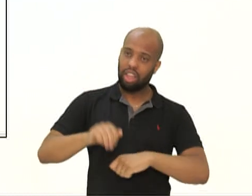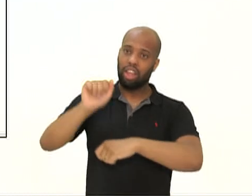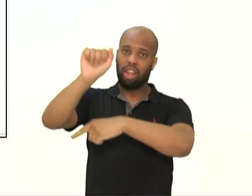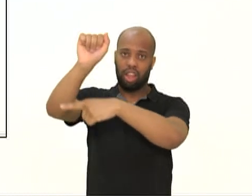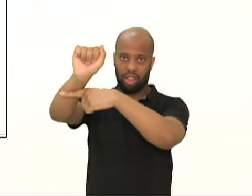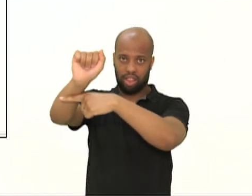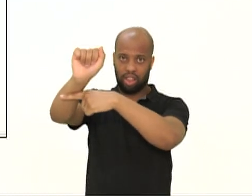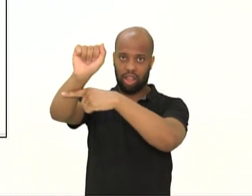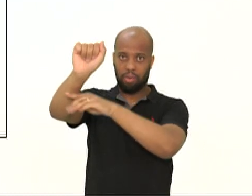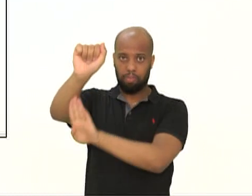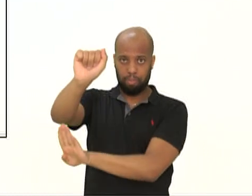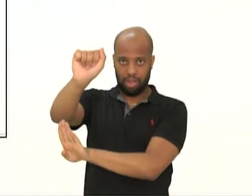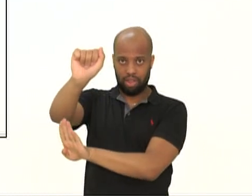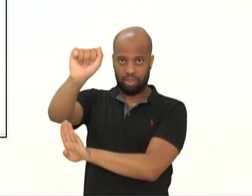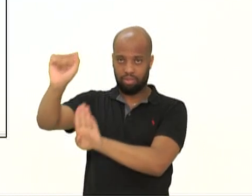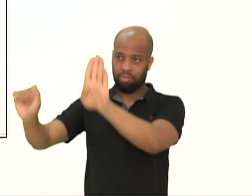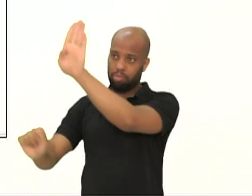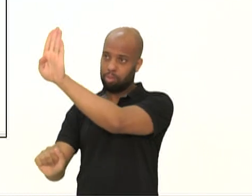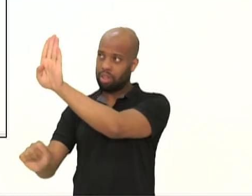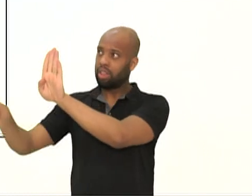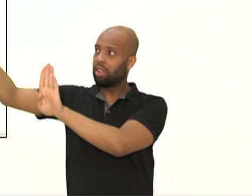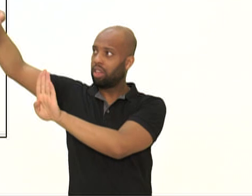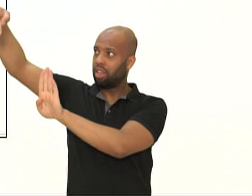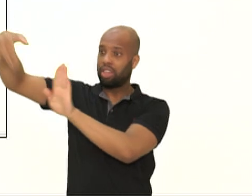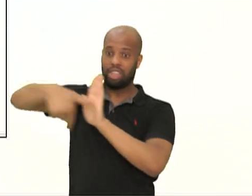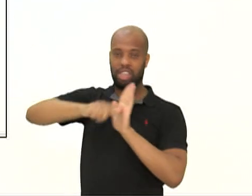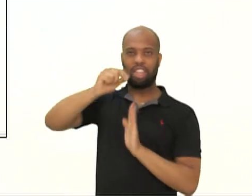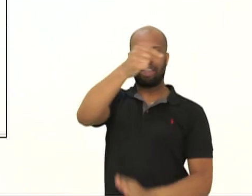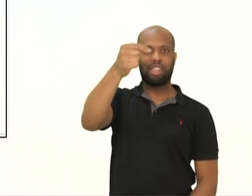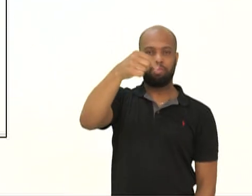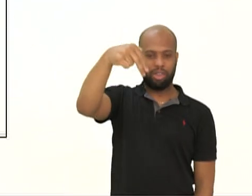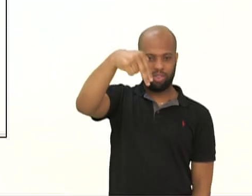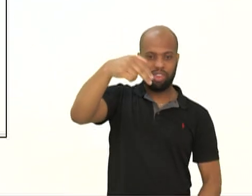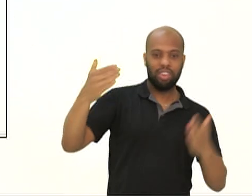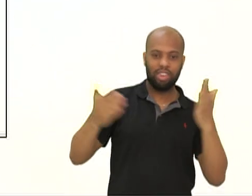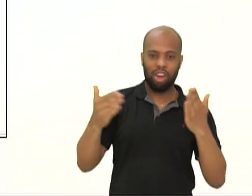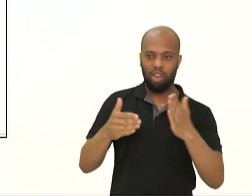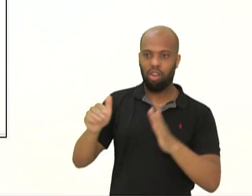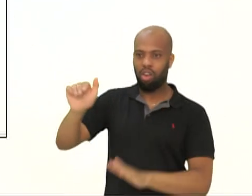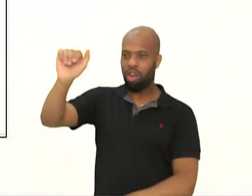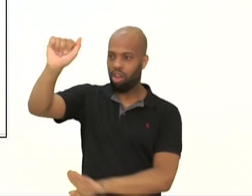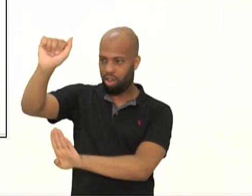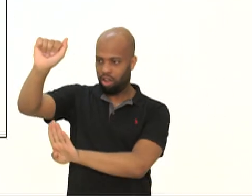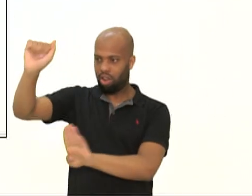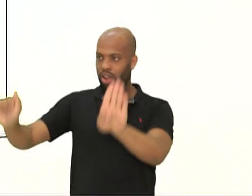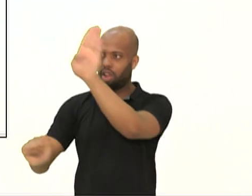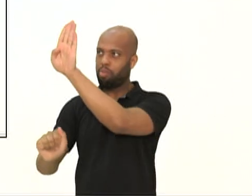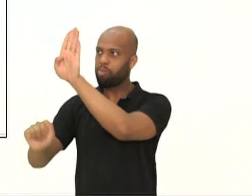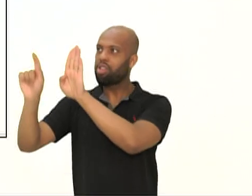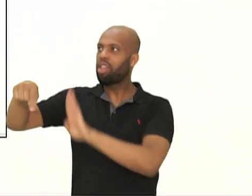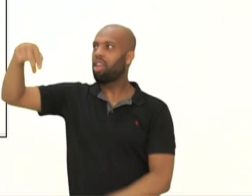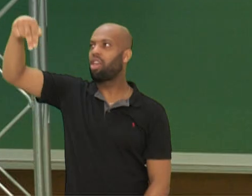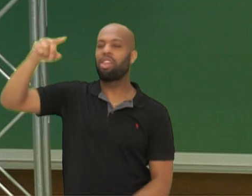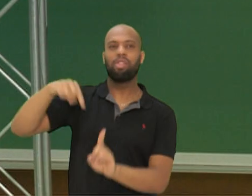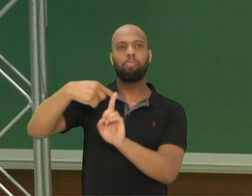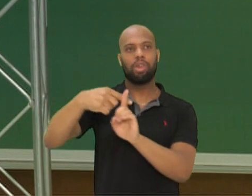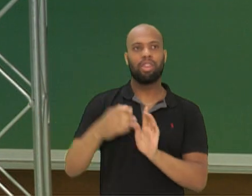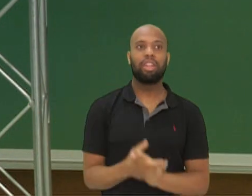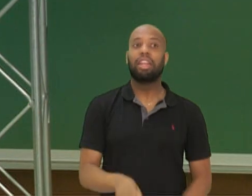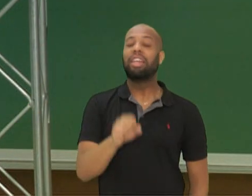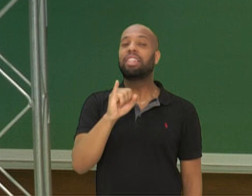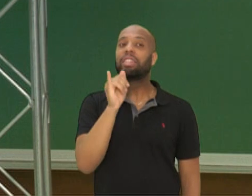Ok? Essas duas propriedades vão te apoiar nessa solução. Desenvolve com calma, decomposição 16, 81, monta essa